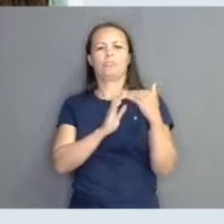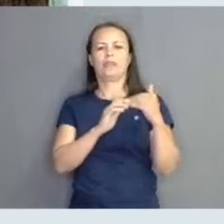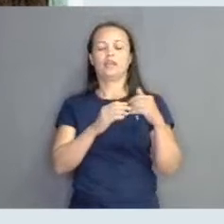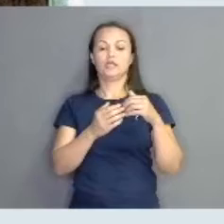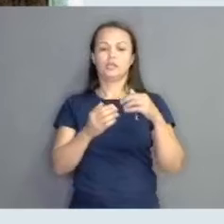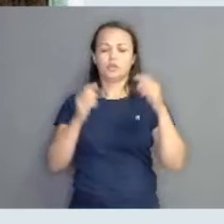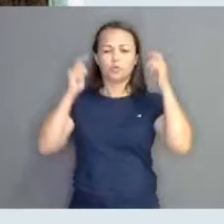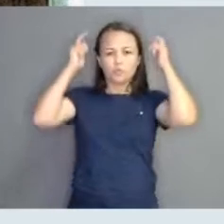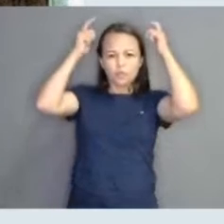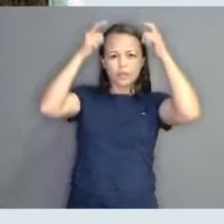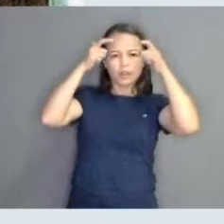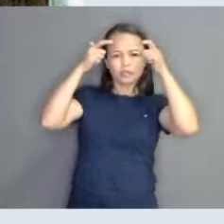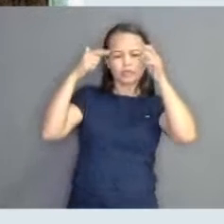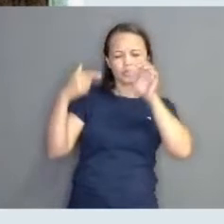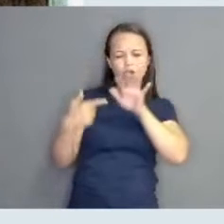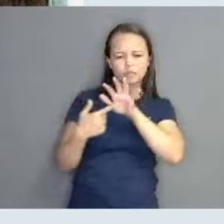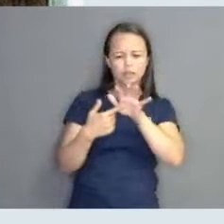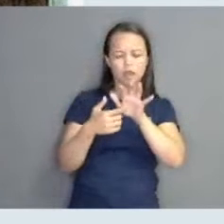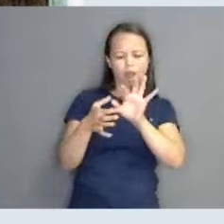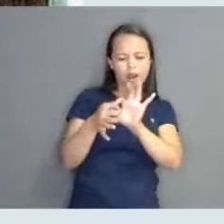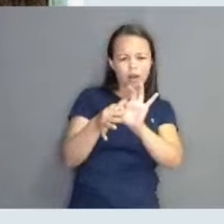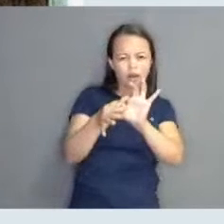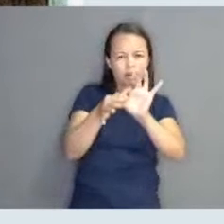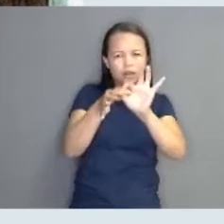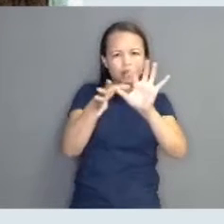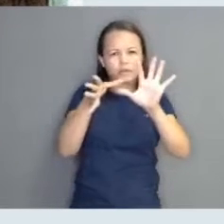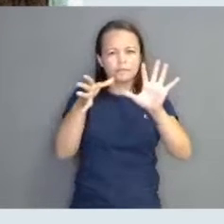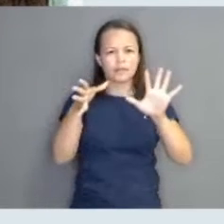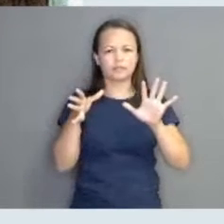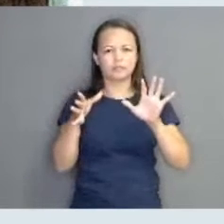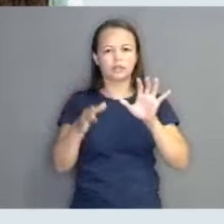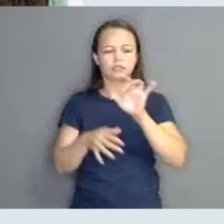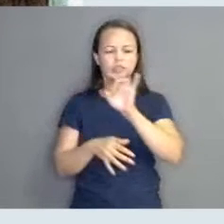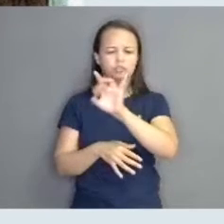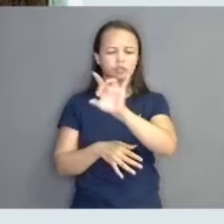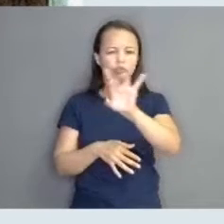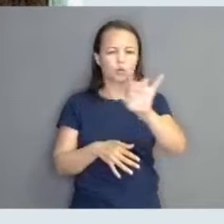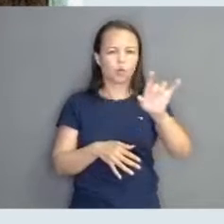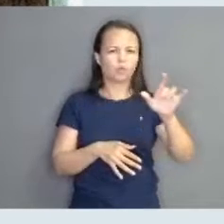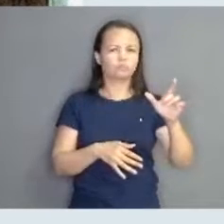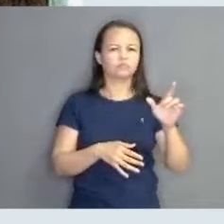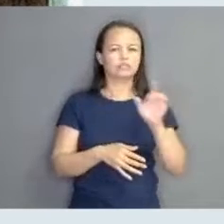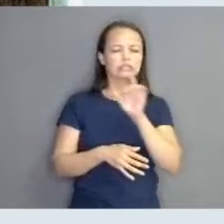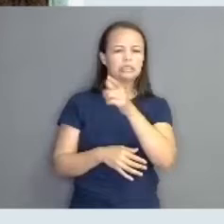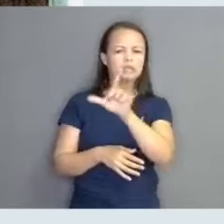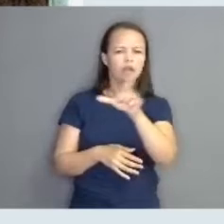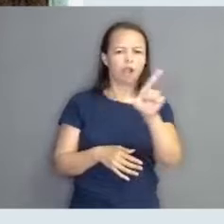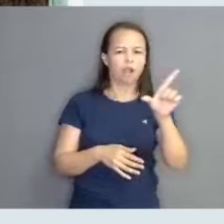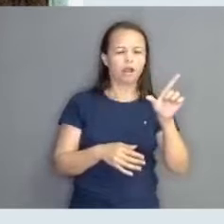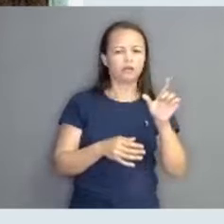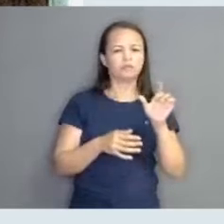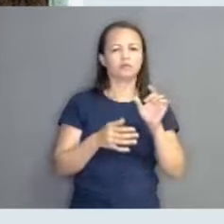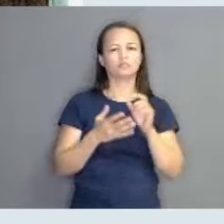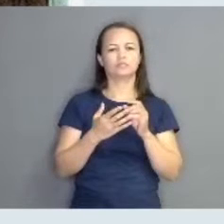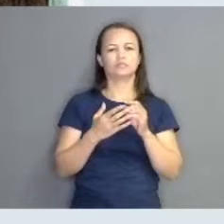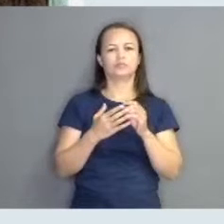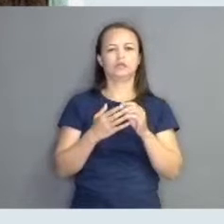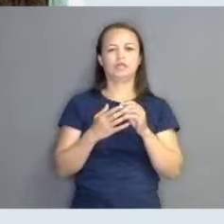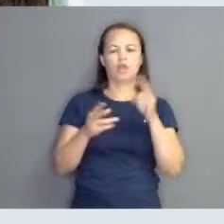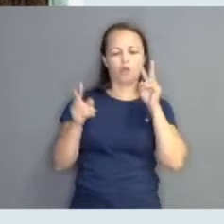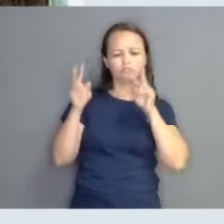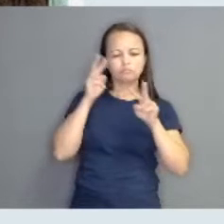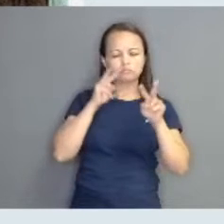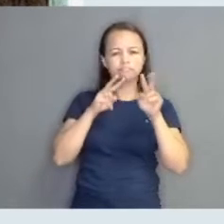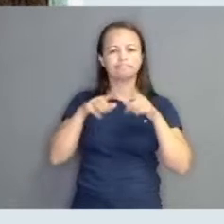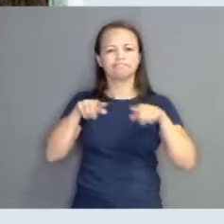reconhecendo a liberdade de todos os outros. O rei estaria reconhecendo também que